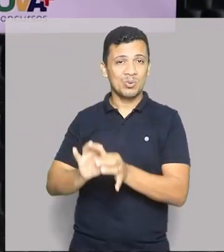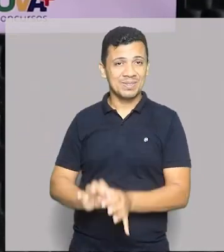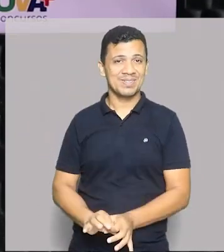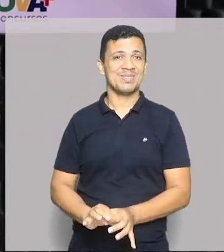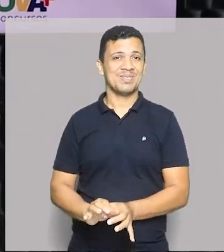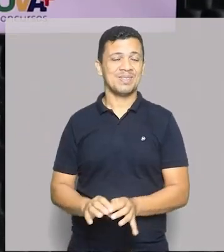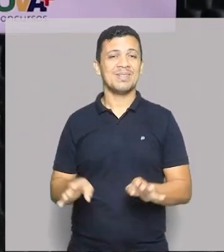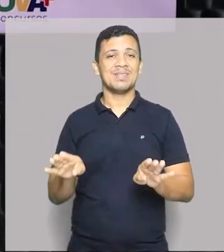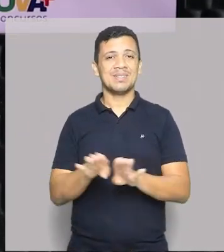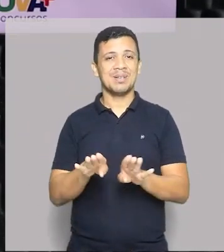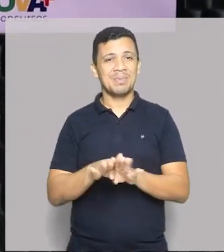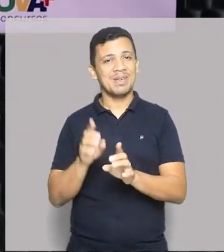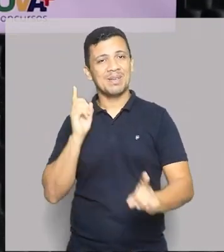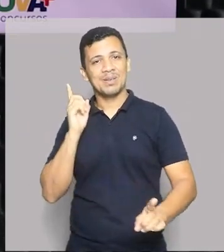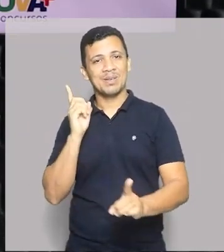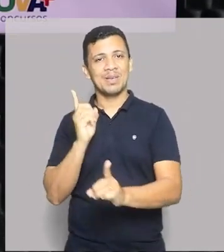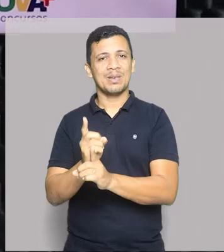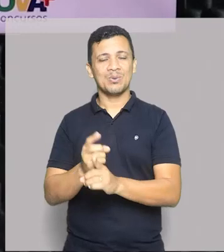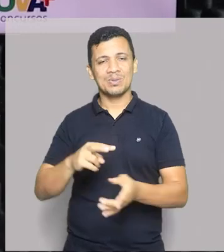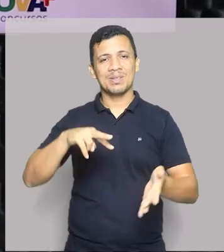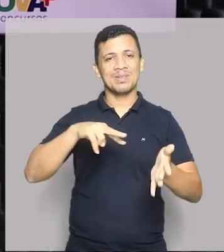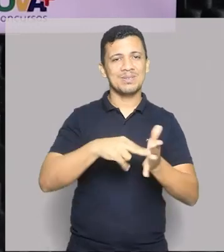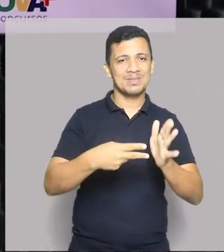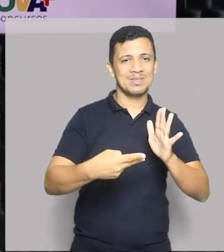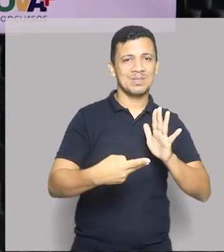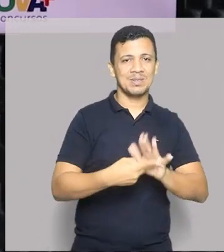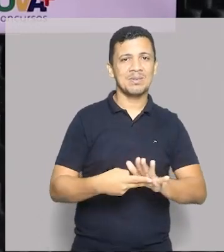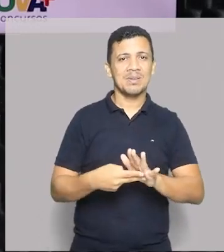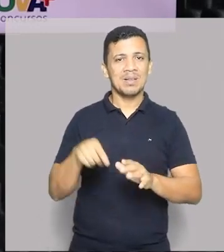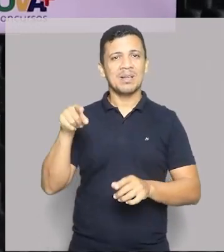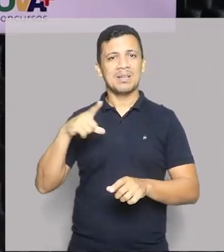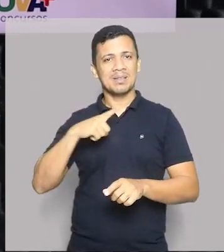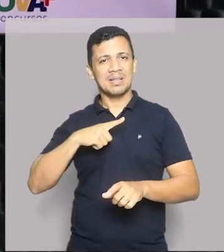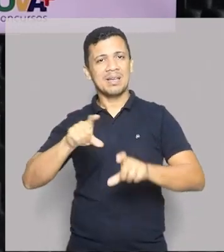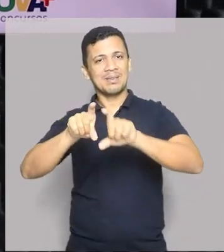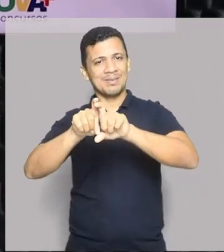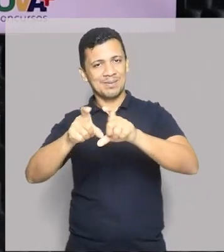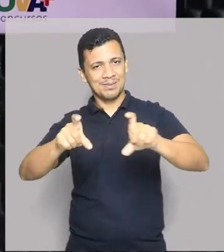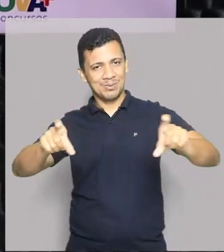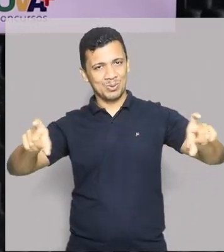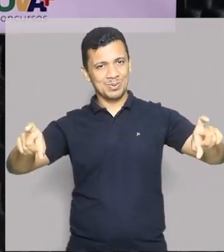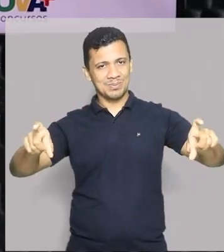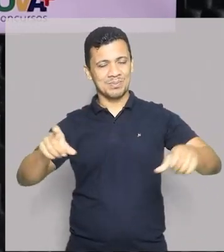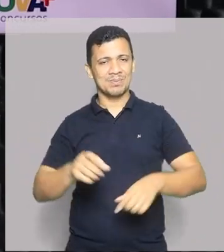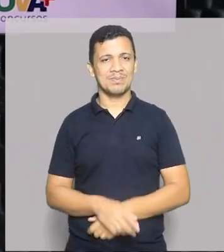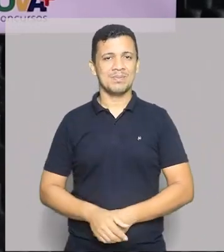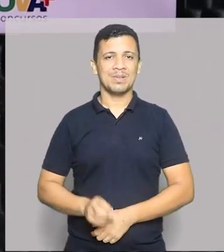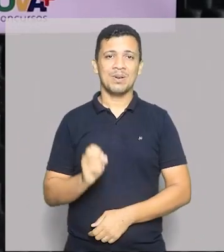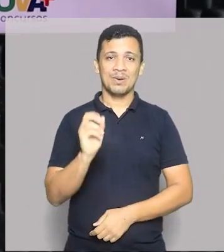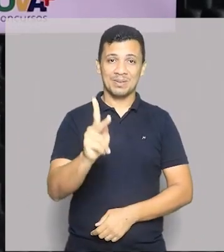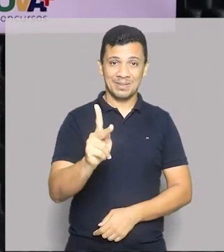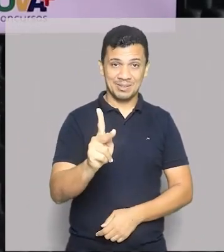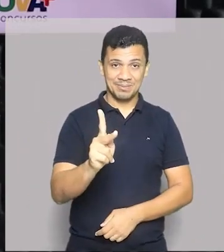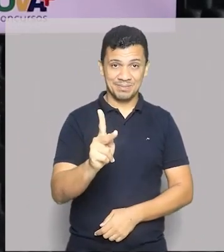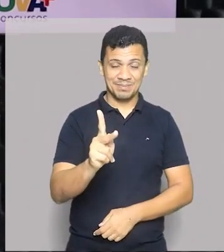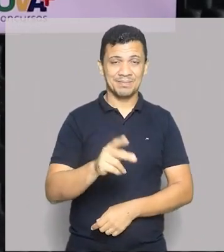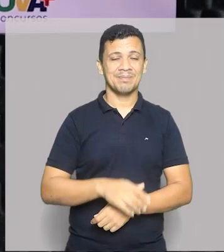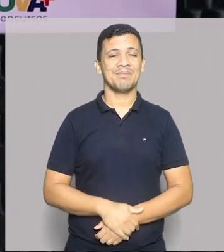captar o sentido daquilo que está expresso lá nas orações. Tá certo? Tá tudo bem?